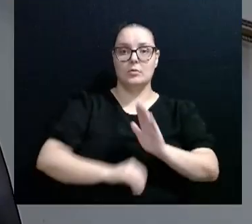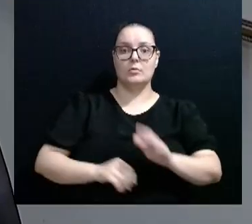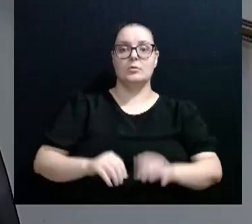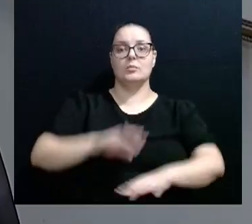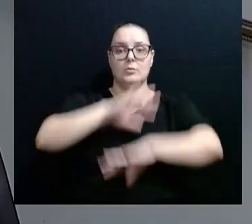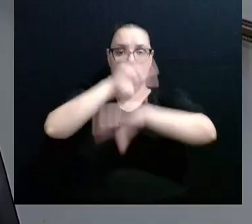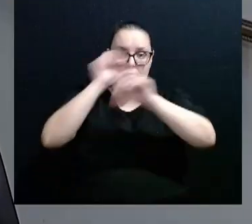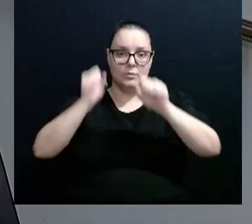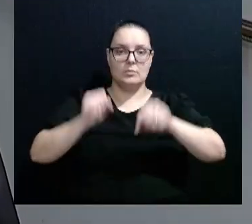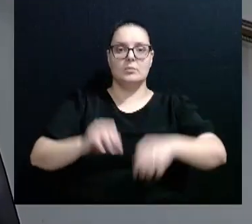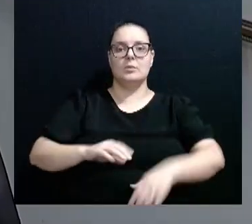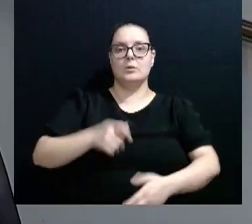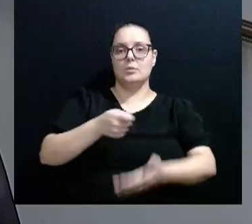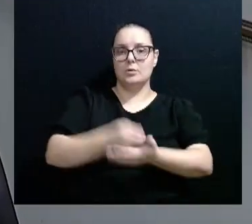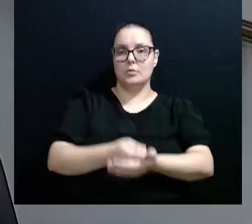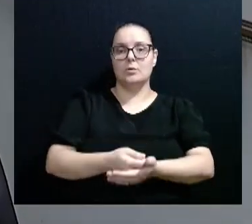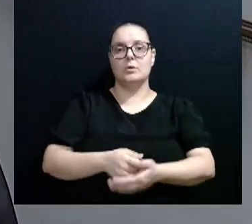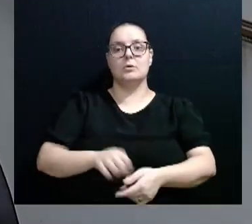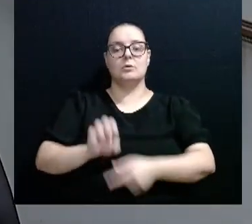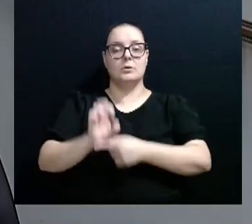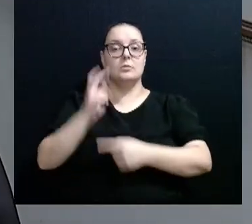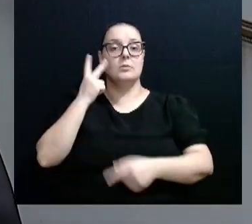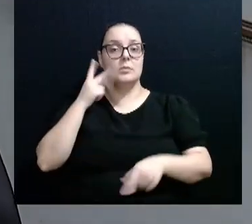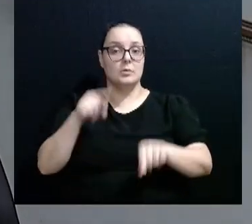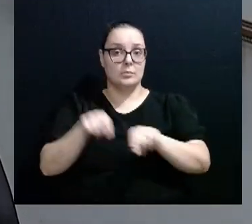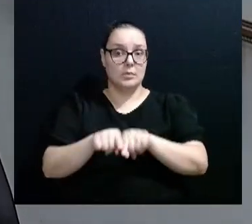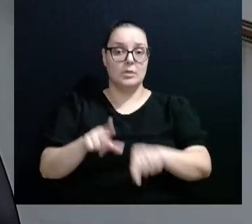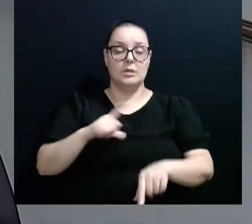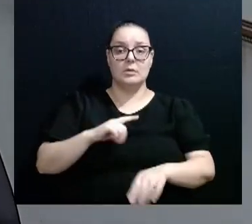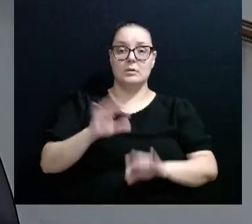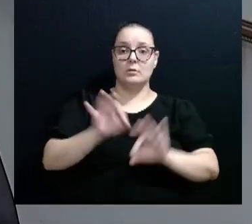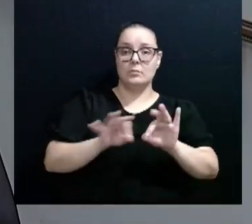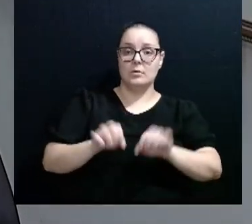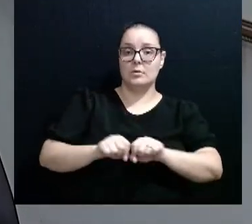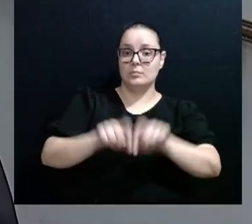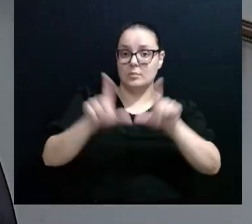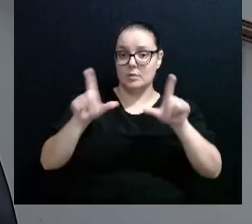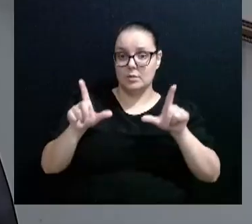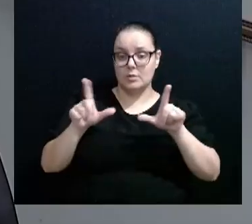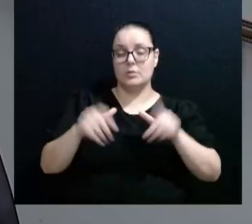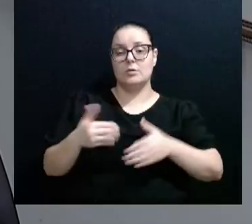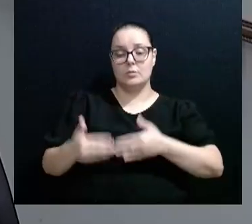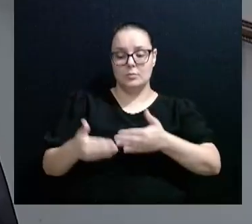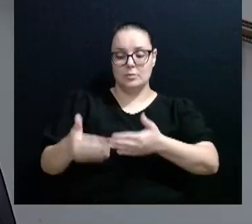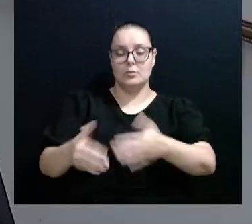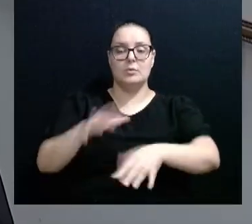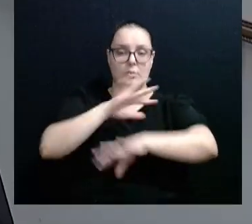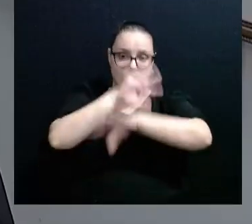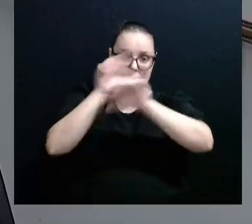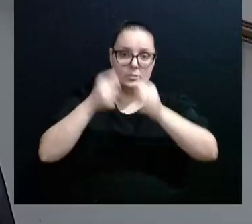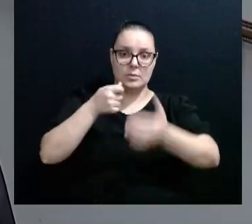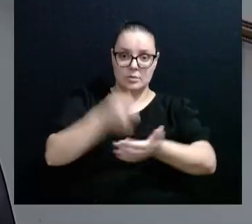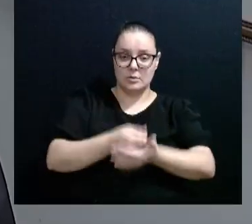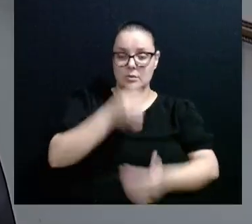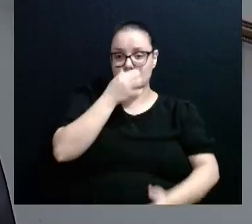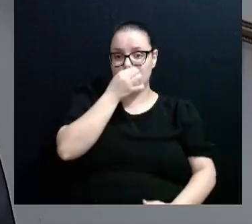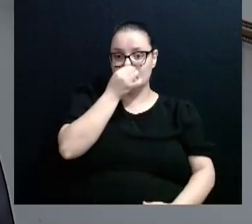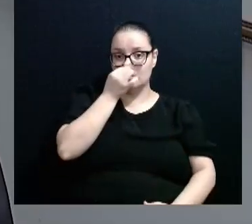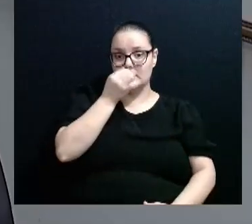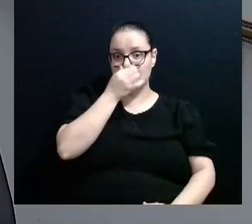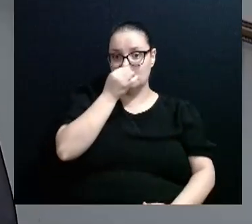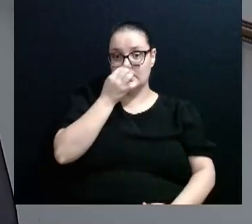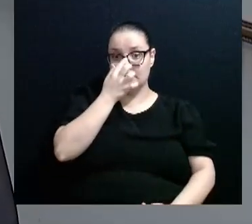também. E nós temos aqui projeto em destaque também, que foi os processos do Tribunal de Contas referente às contas do exercício